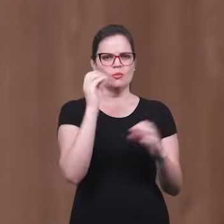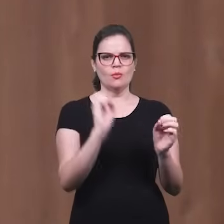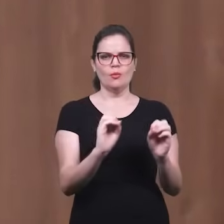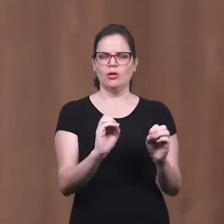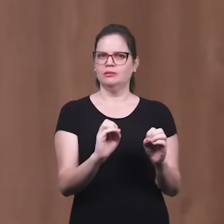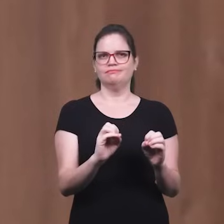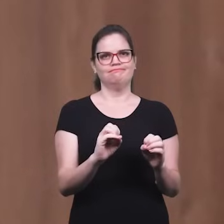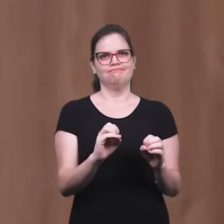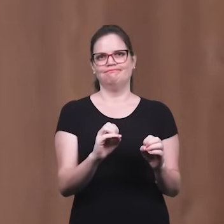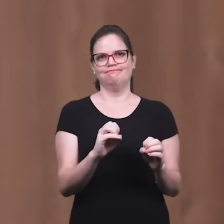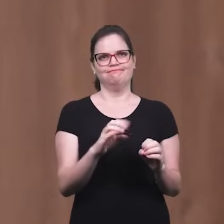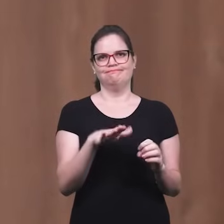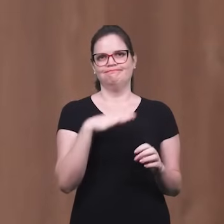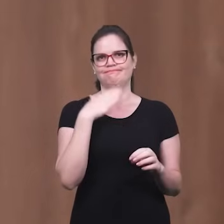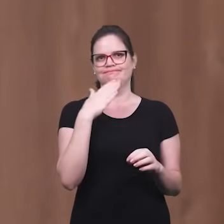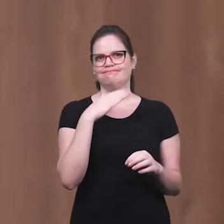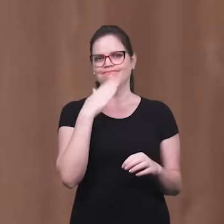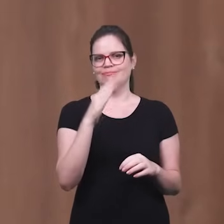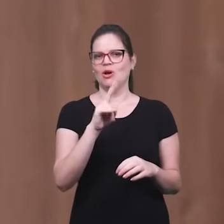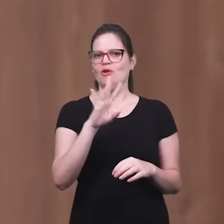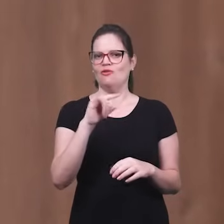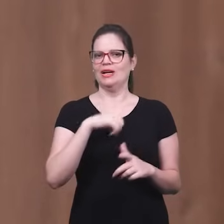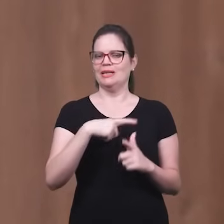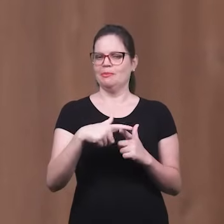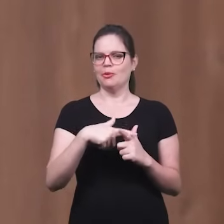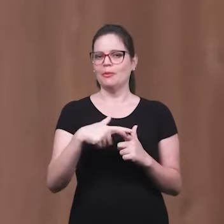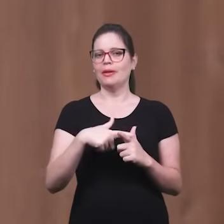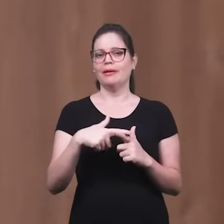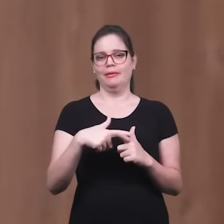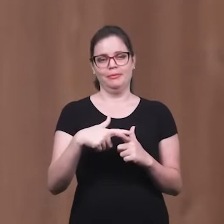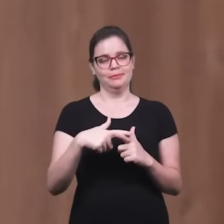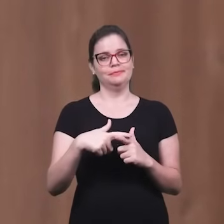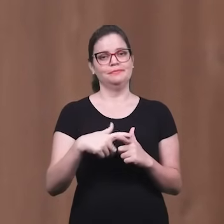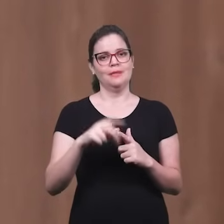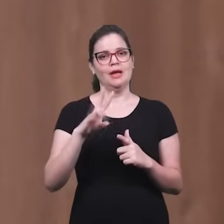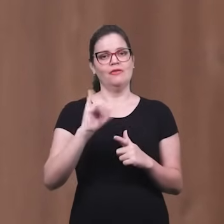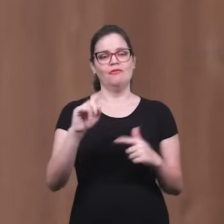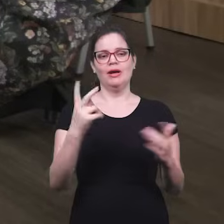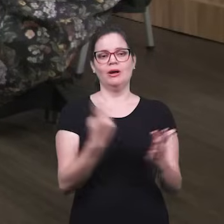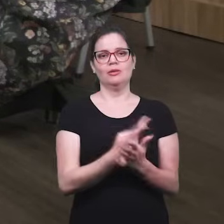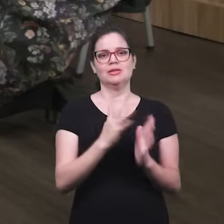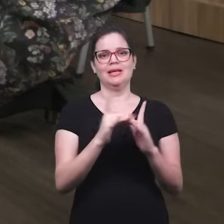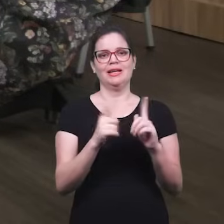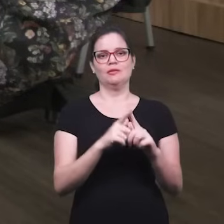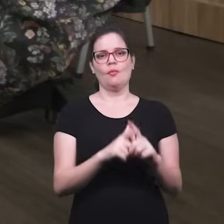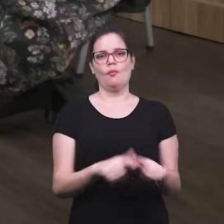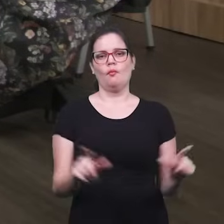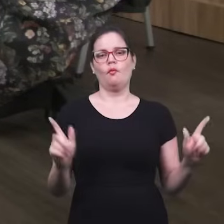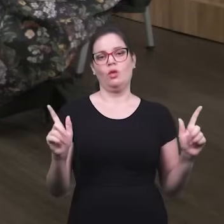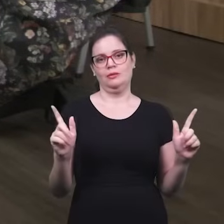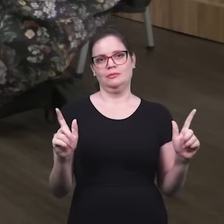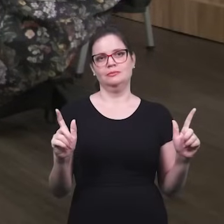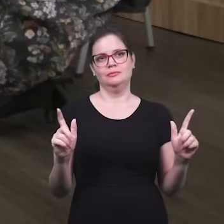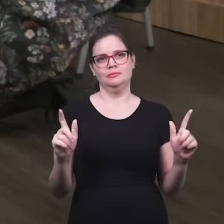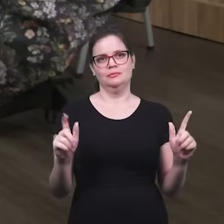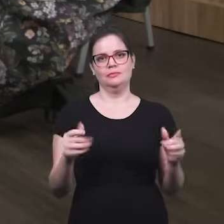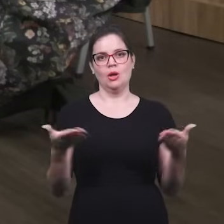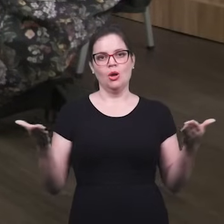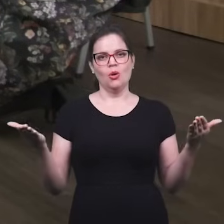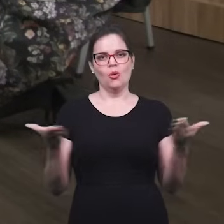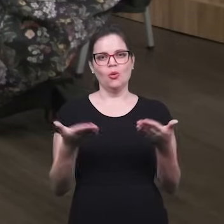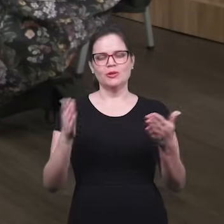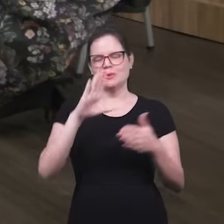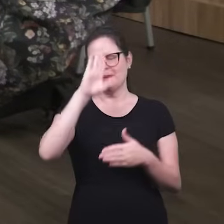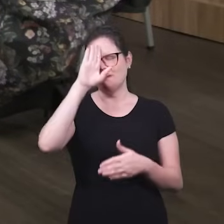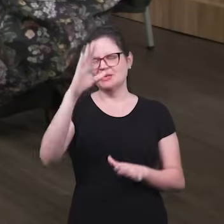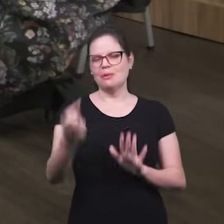experiência, senão não tem um problema, daqui a pouco a gente vai ter uma igreja vazia. Sim, o grande marco dessa